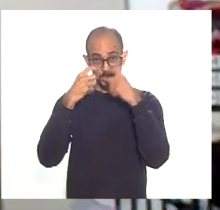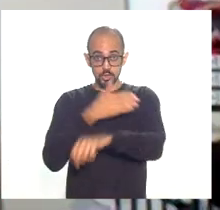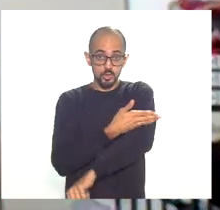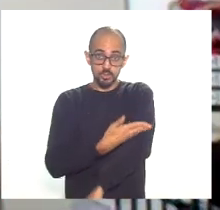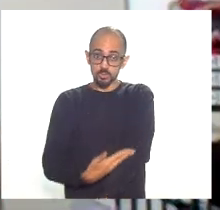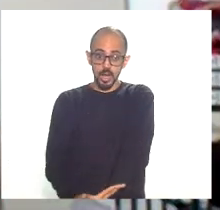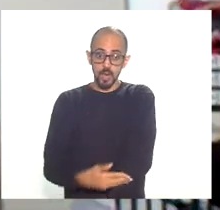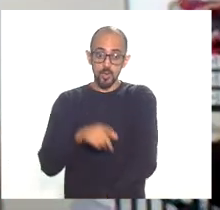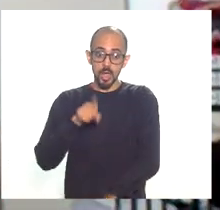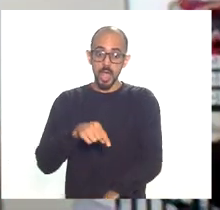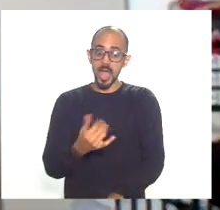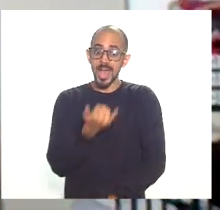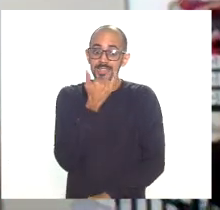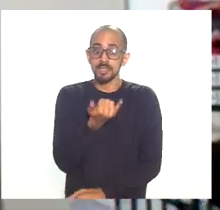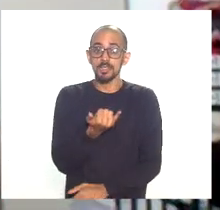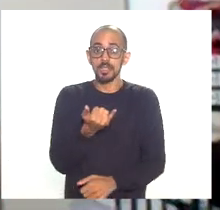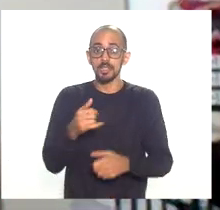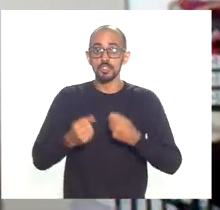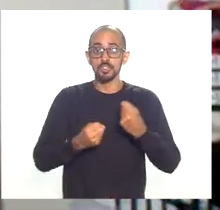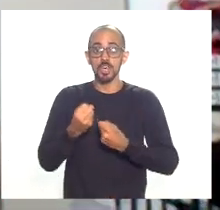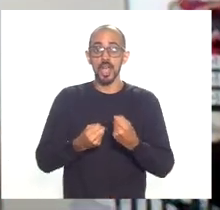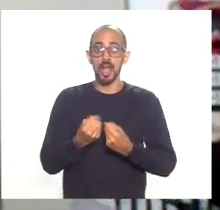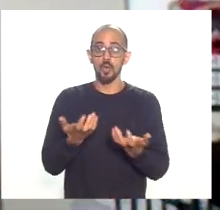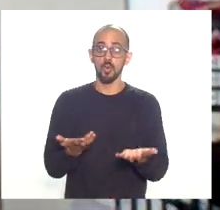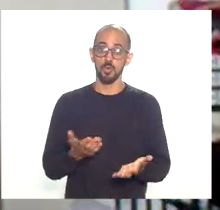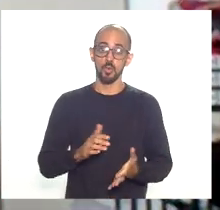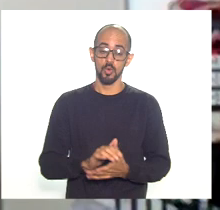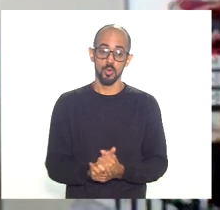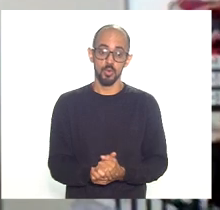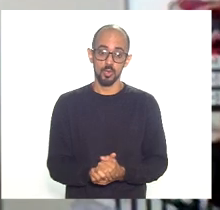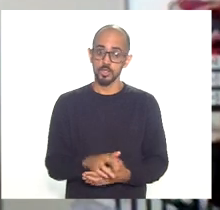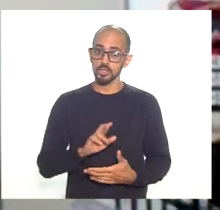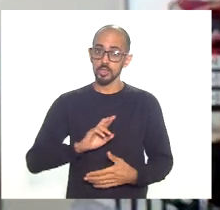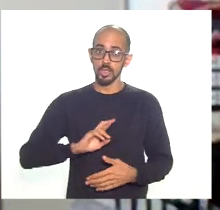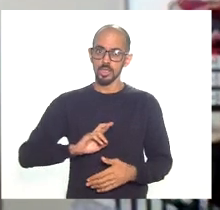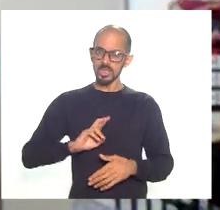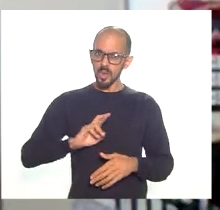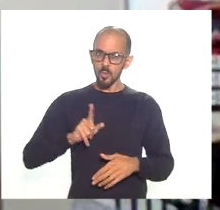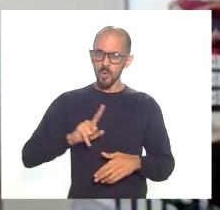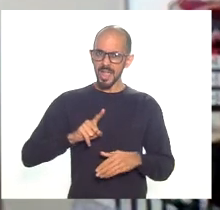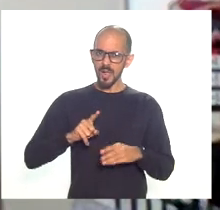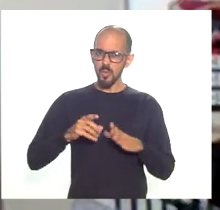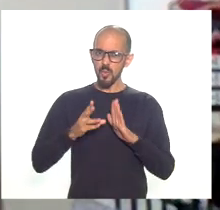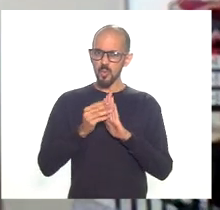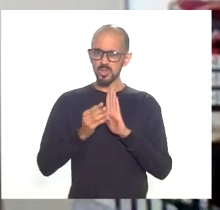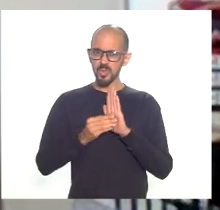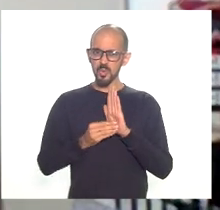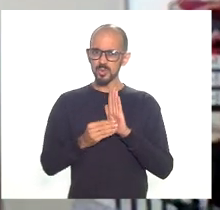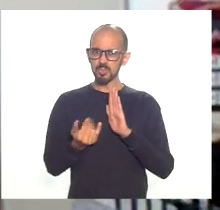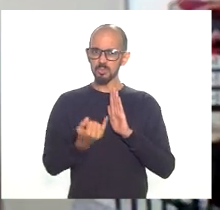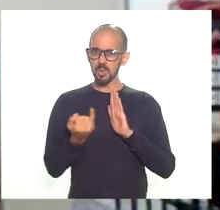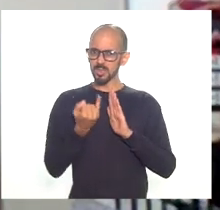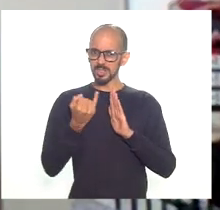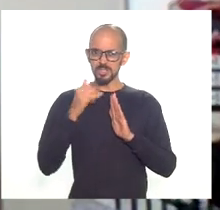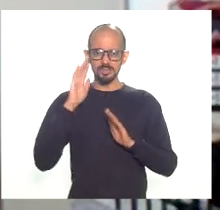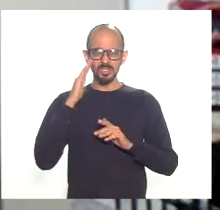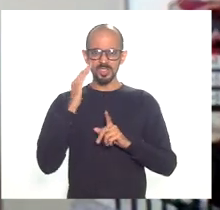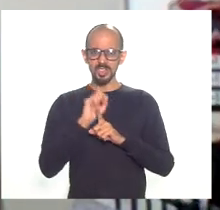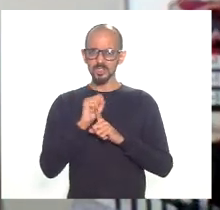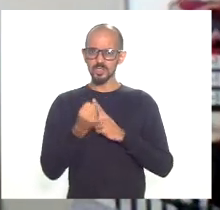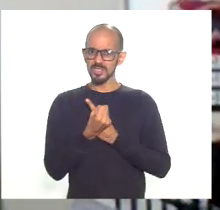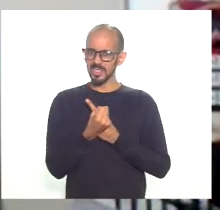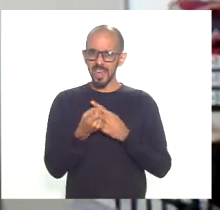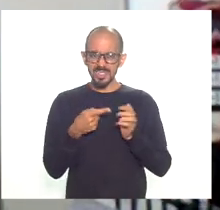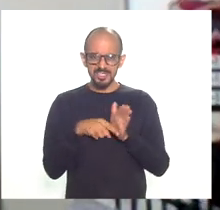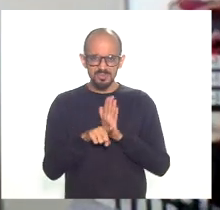é acidente de automóvel. Isso não é um elemento importante para a gente entender como funciona a nossa sociedade? É